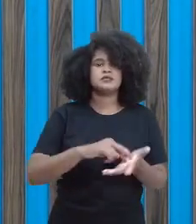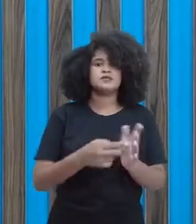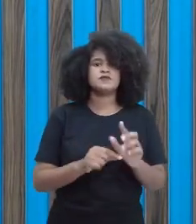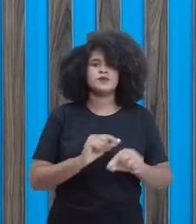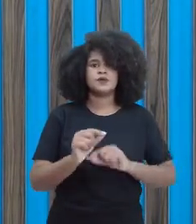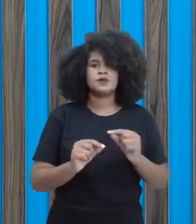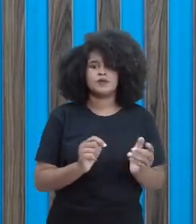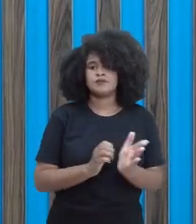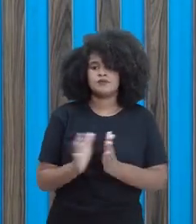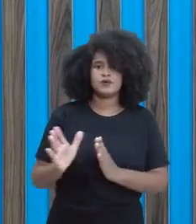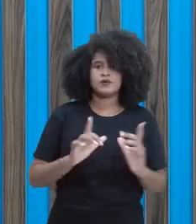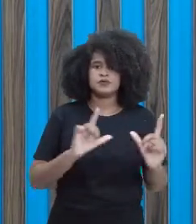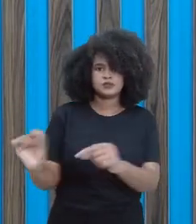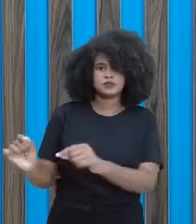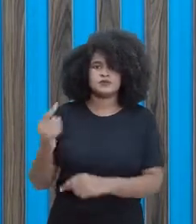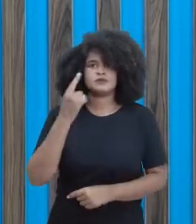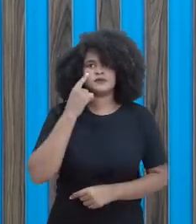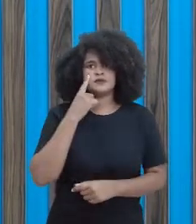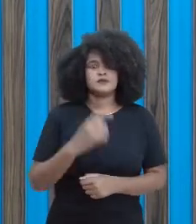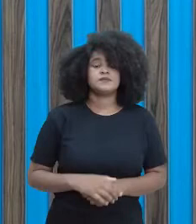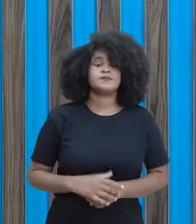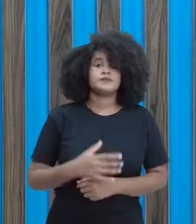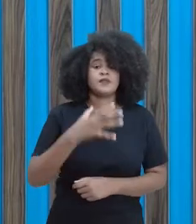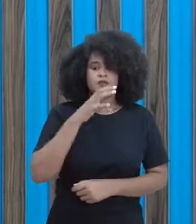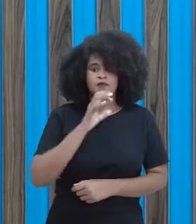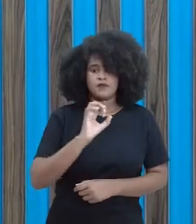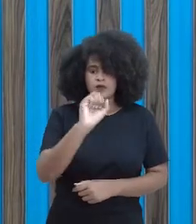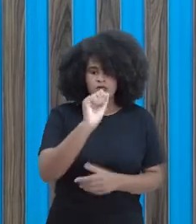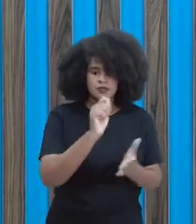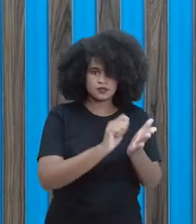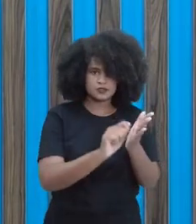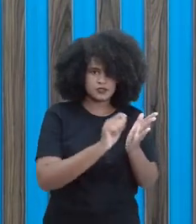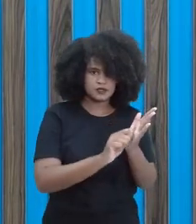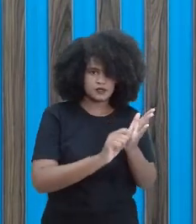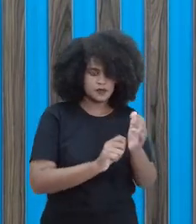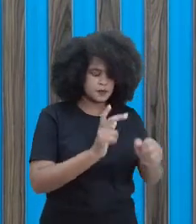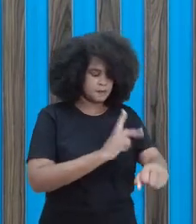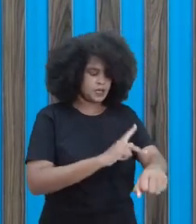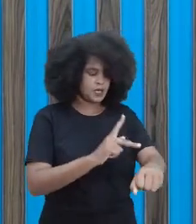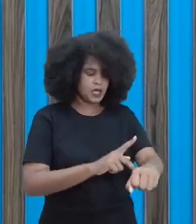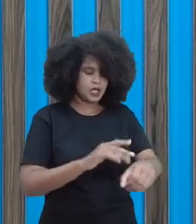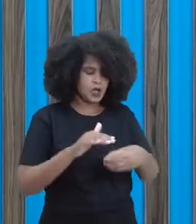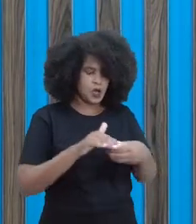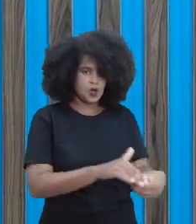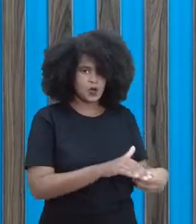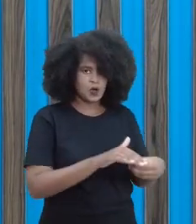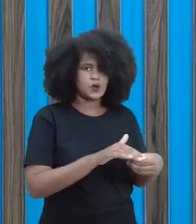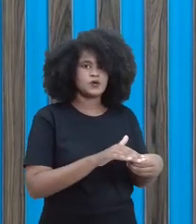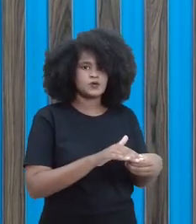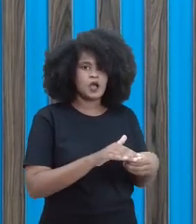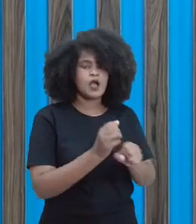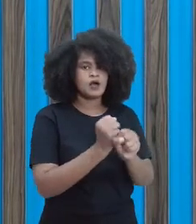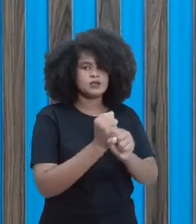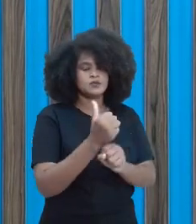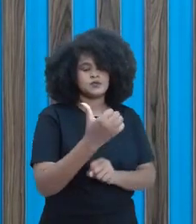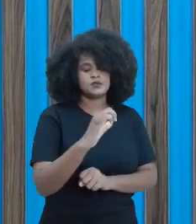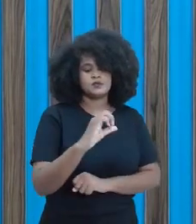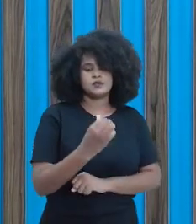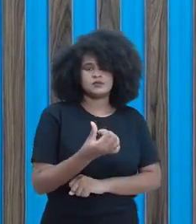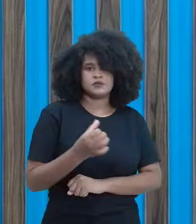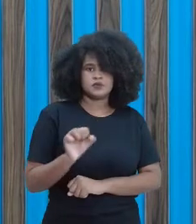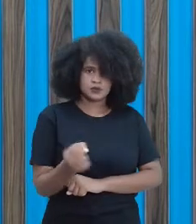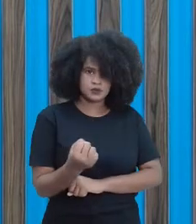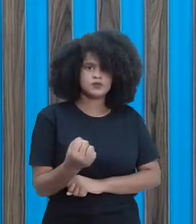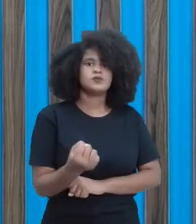tradução então. Ó, Freire estava escrevendo a Pedagogia do Oprimido em 68,